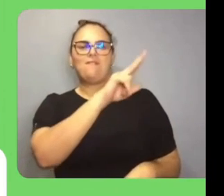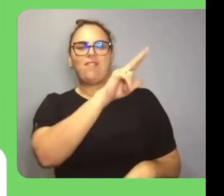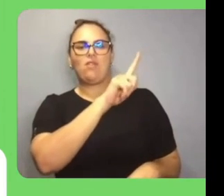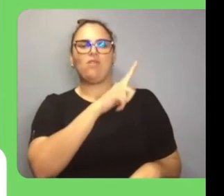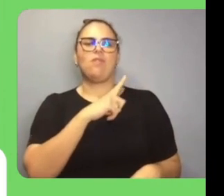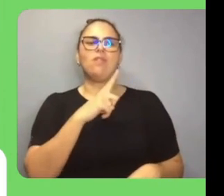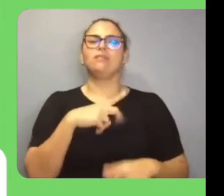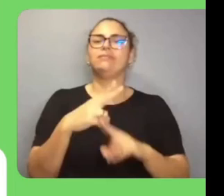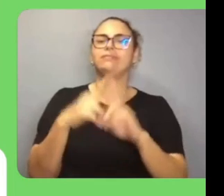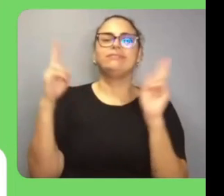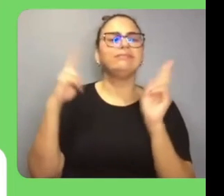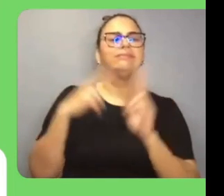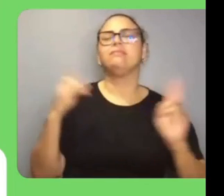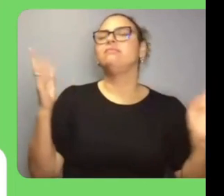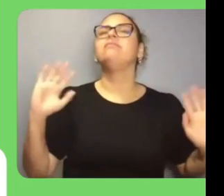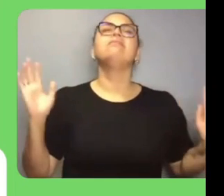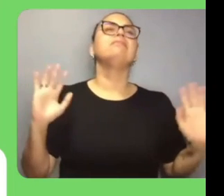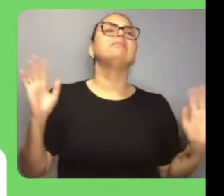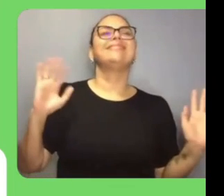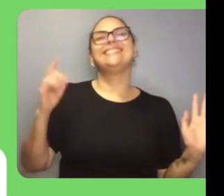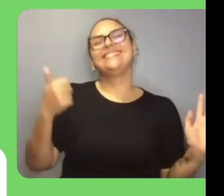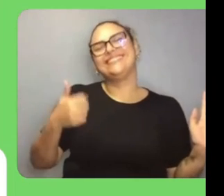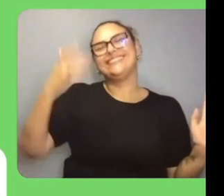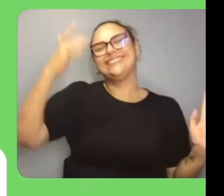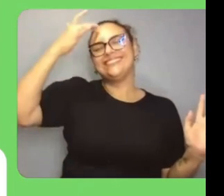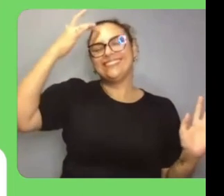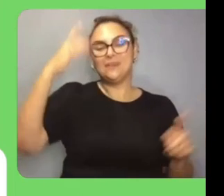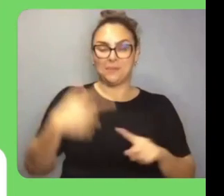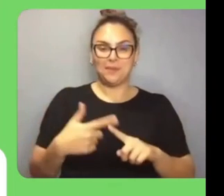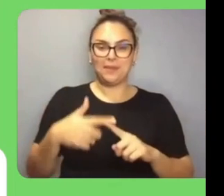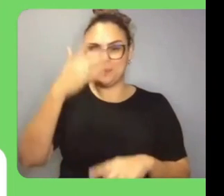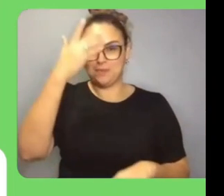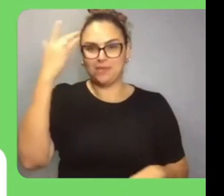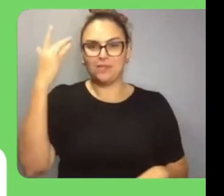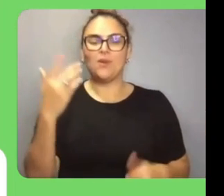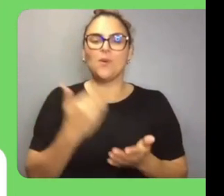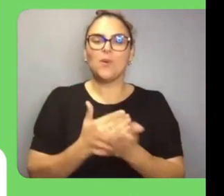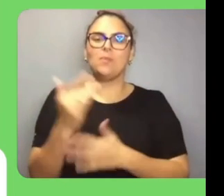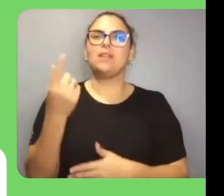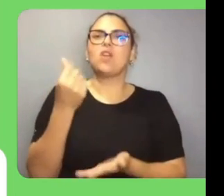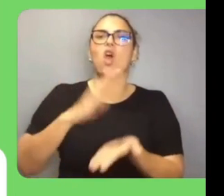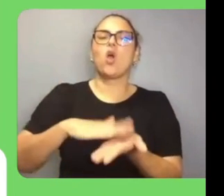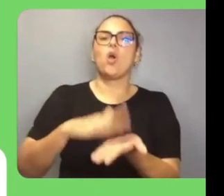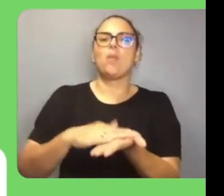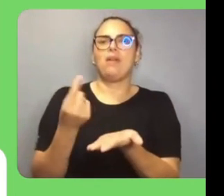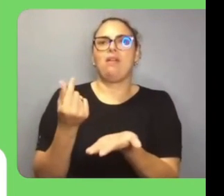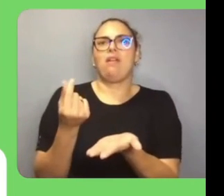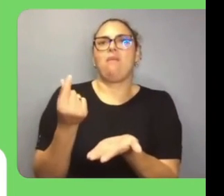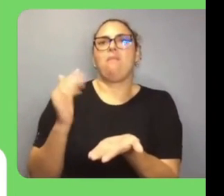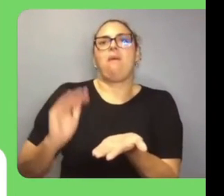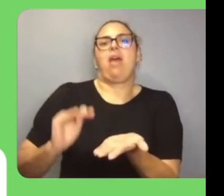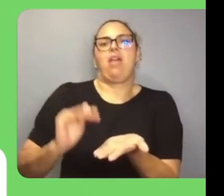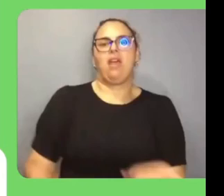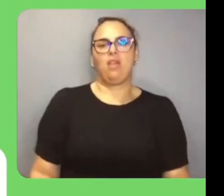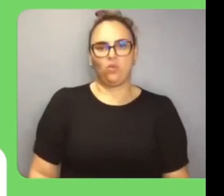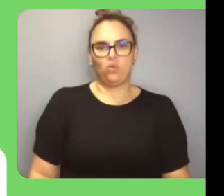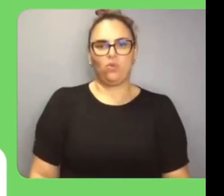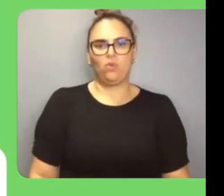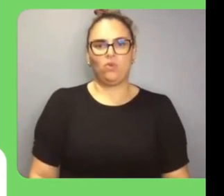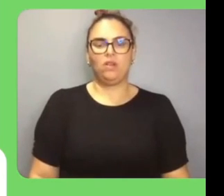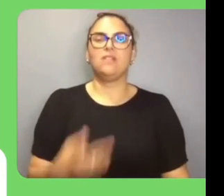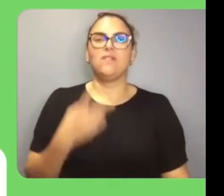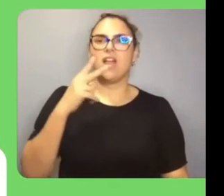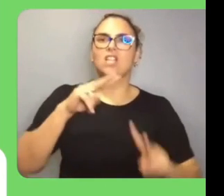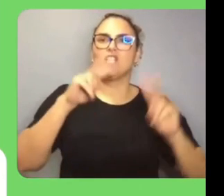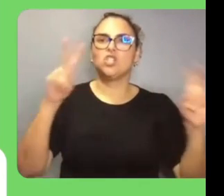cara, porque é todo mundo tão... o cara começa a ficar barato, assim, pro mercado exterior, e na verdade, você quer falar de